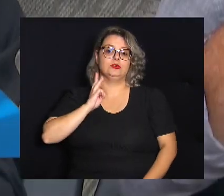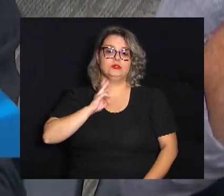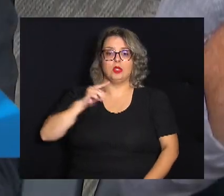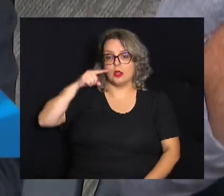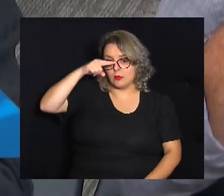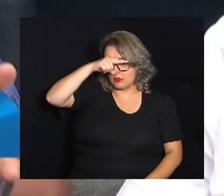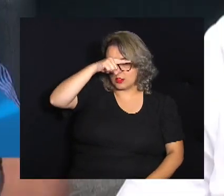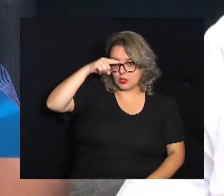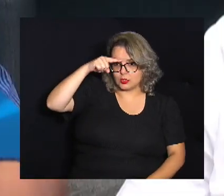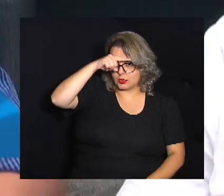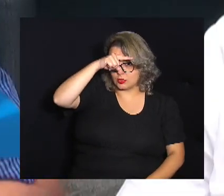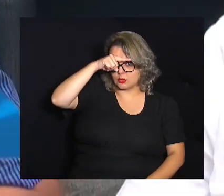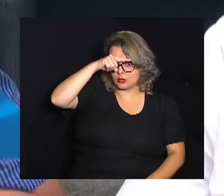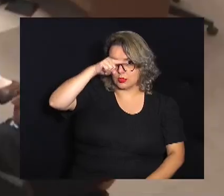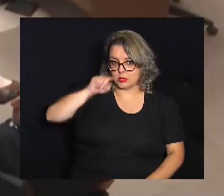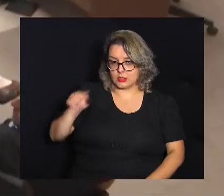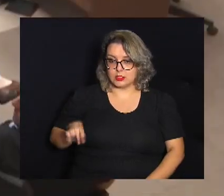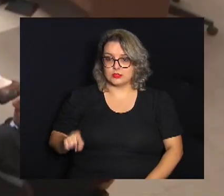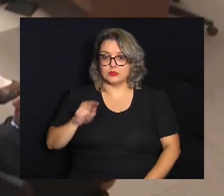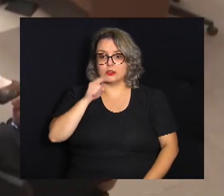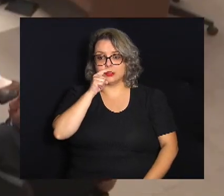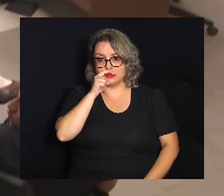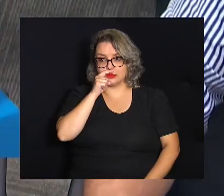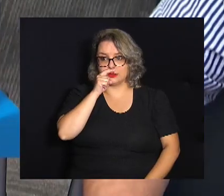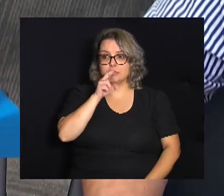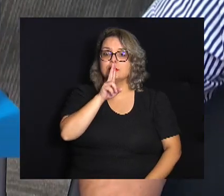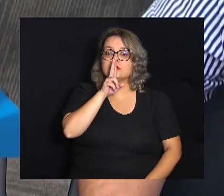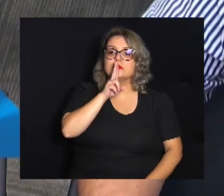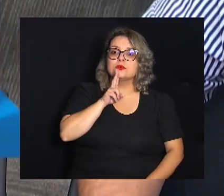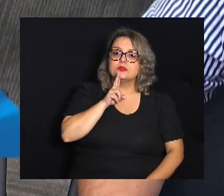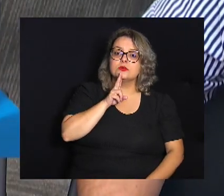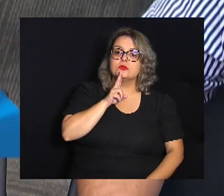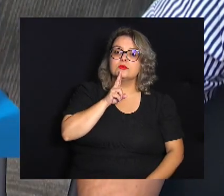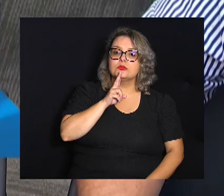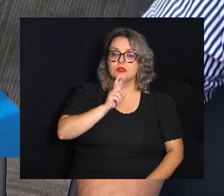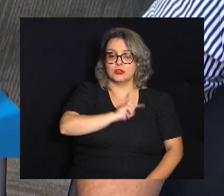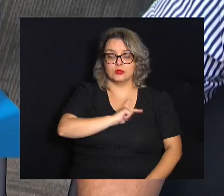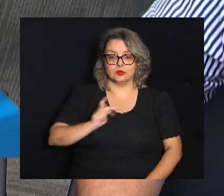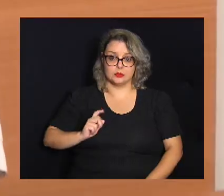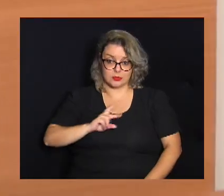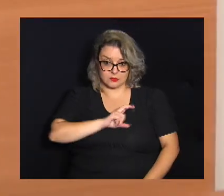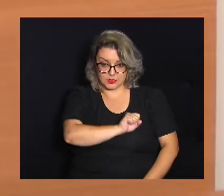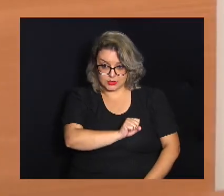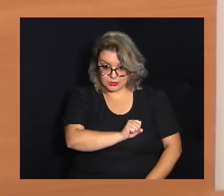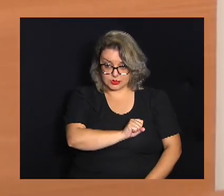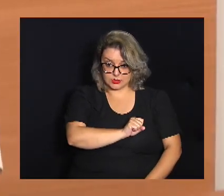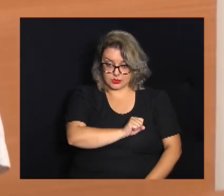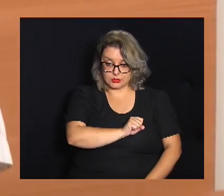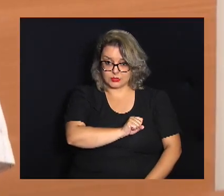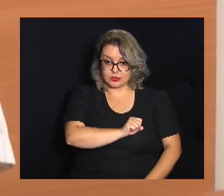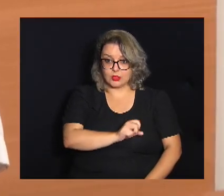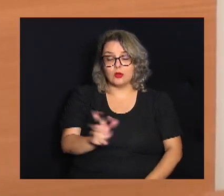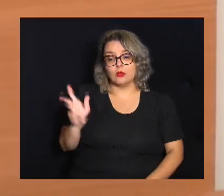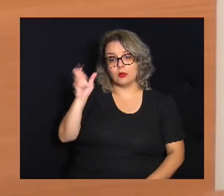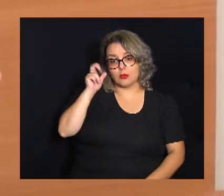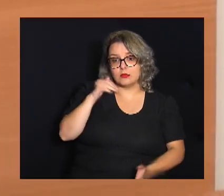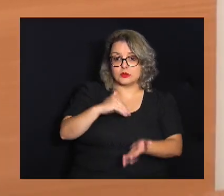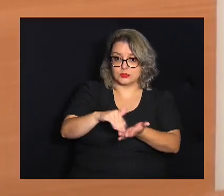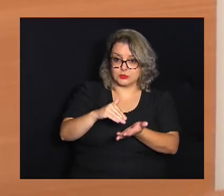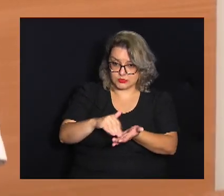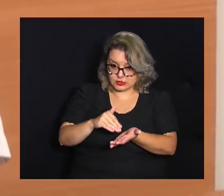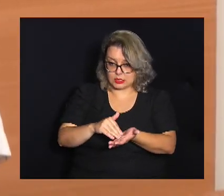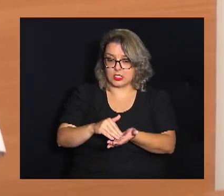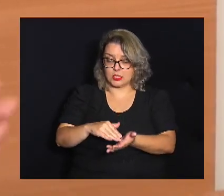Felipe Marquesi, Zé Carlos, Nelson Osseri e do presidente Luiz Rossini, ouviu o secretário municipal